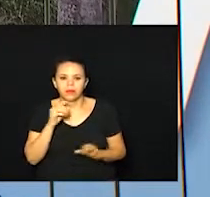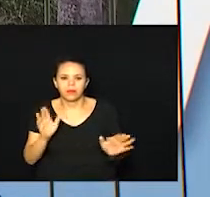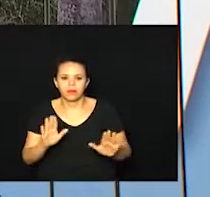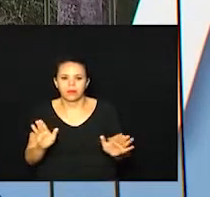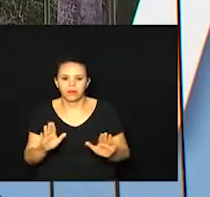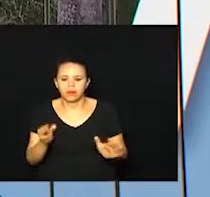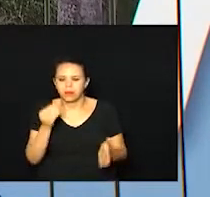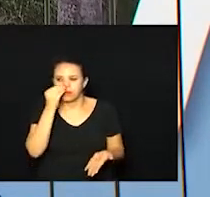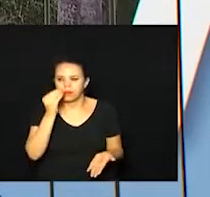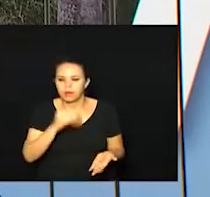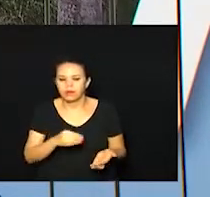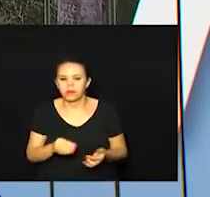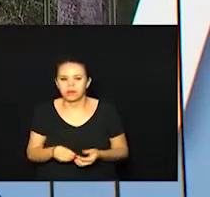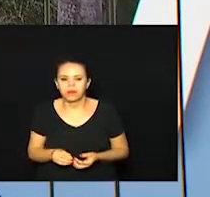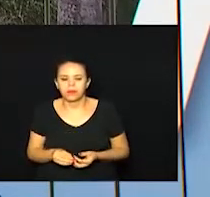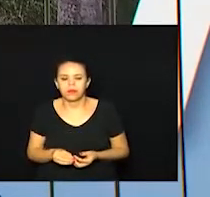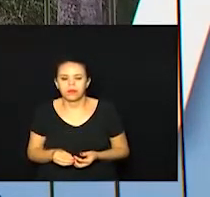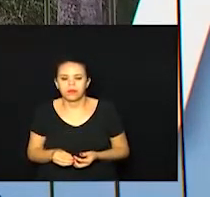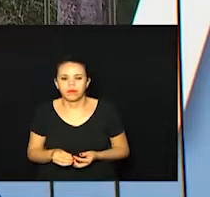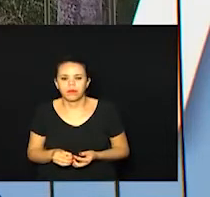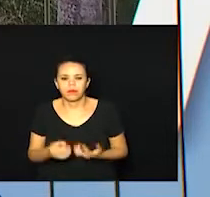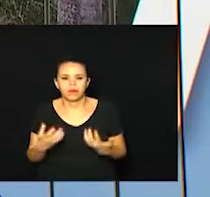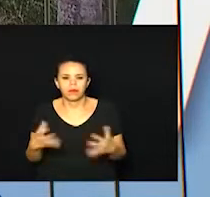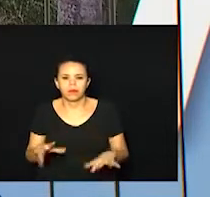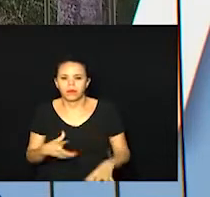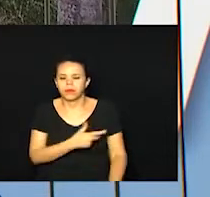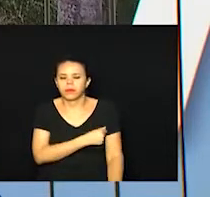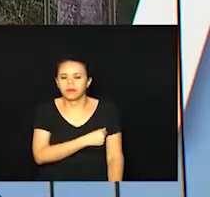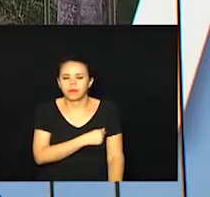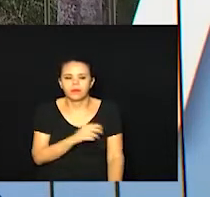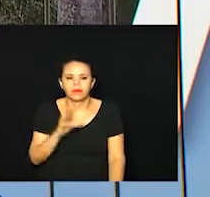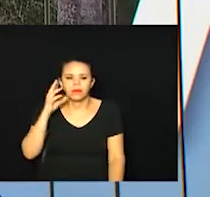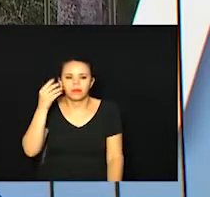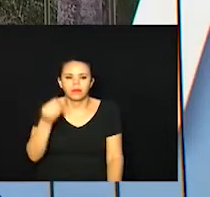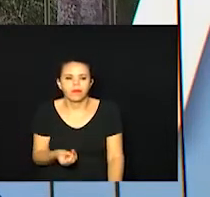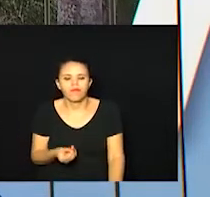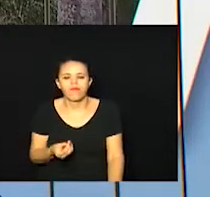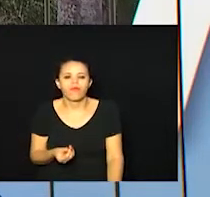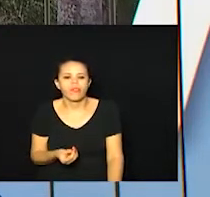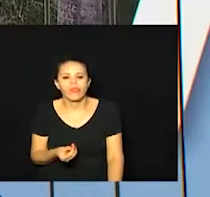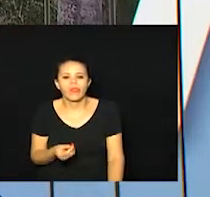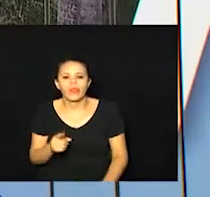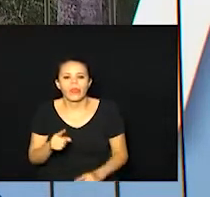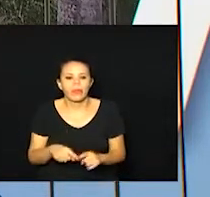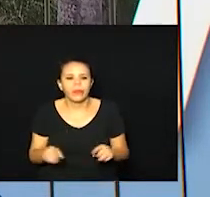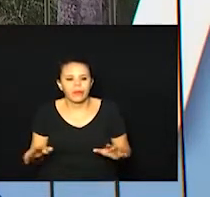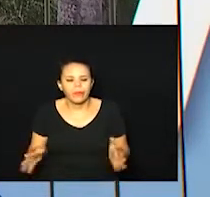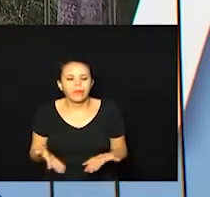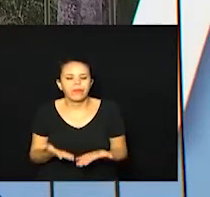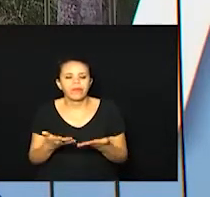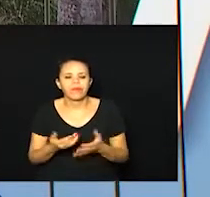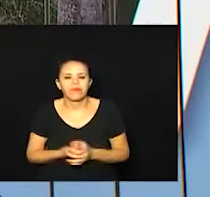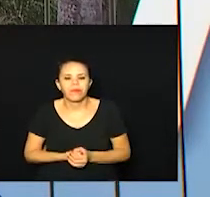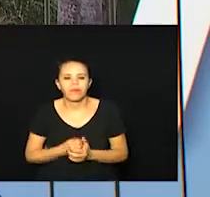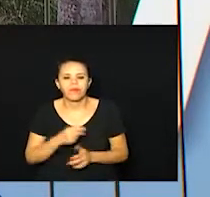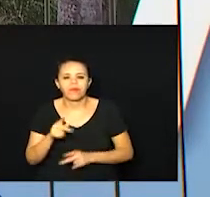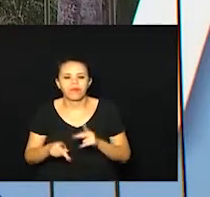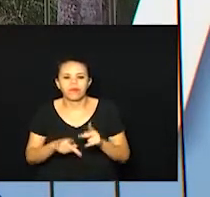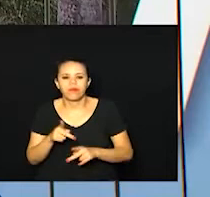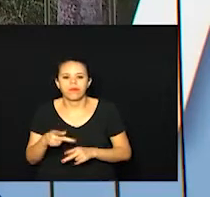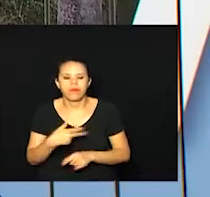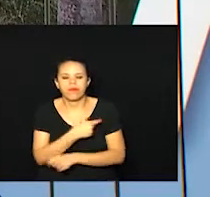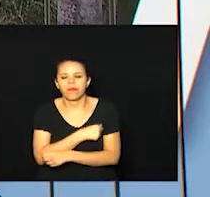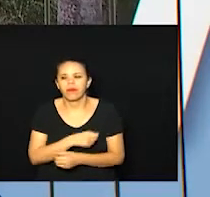um negacionista ou com quem não quer se vacinar, no entendimento que esse instrumento estimula as pessoas a